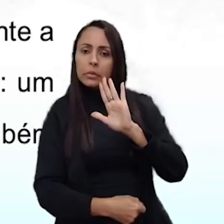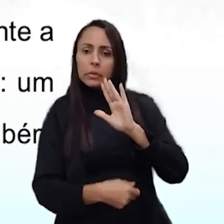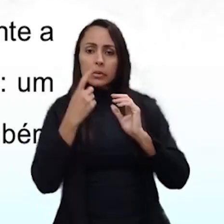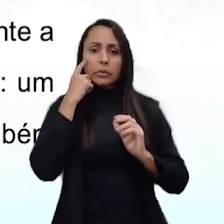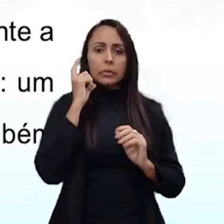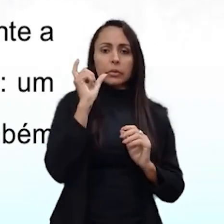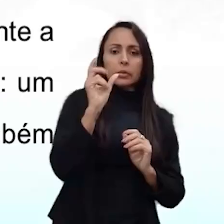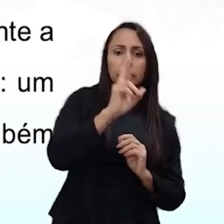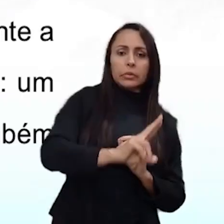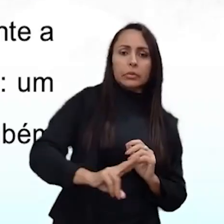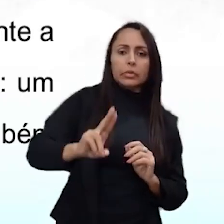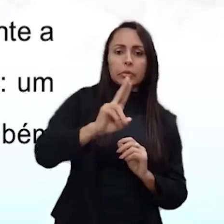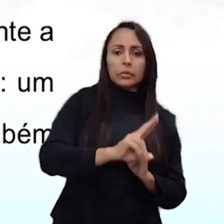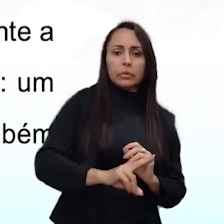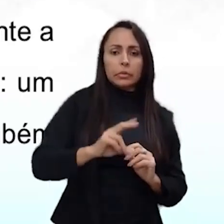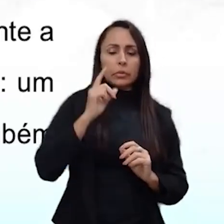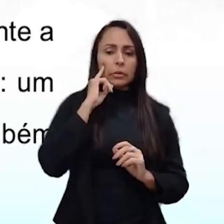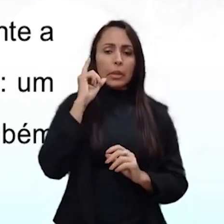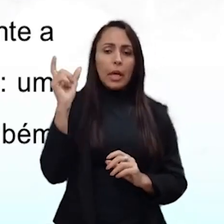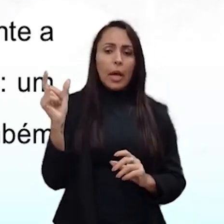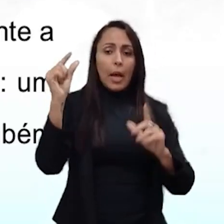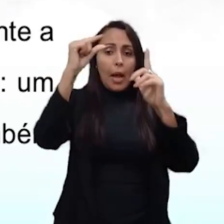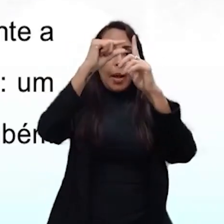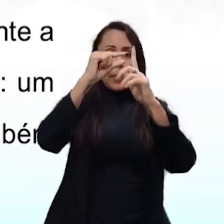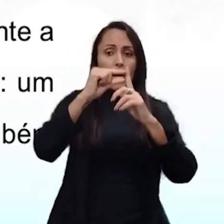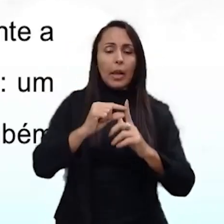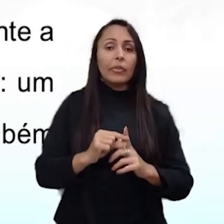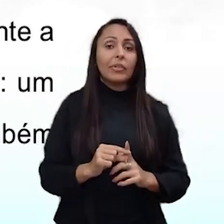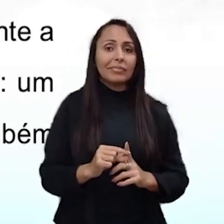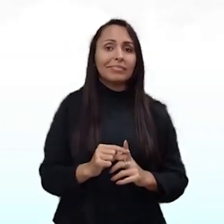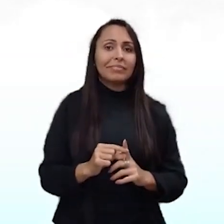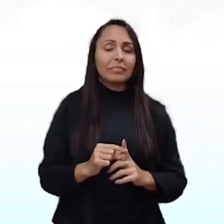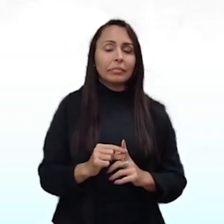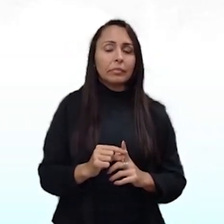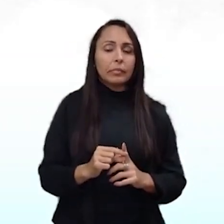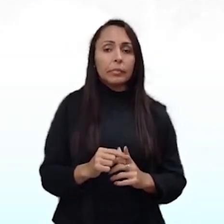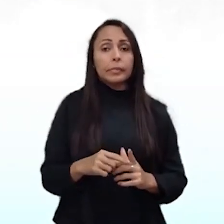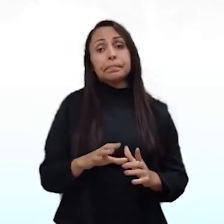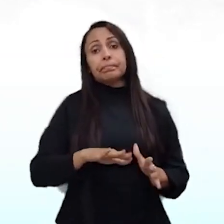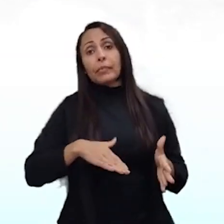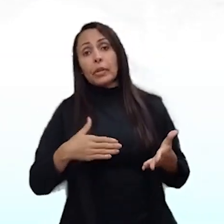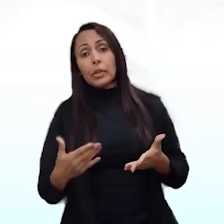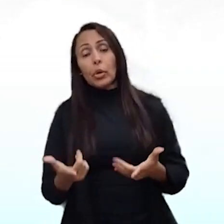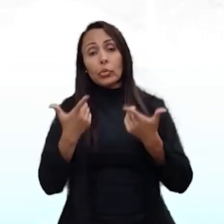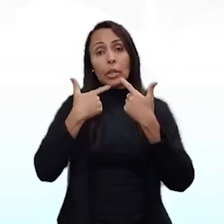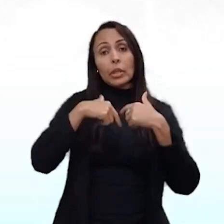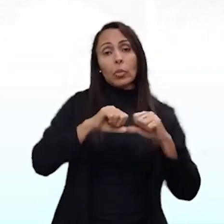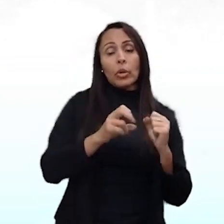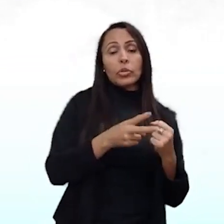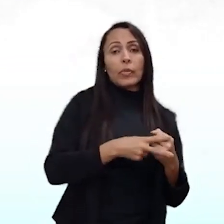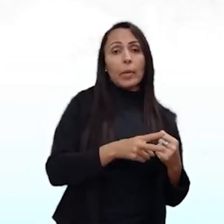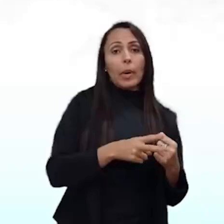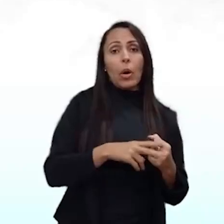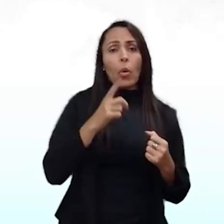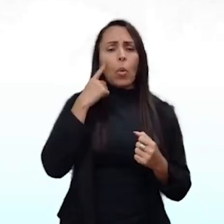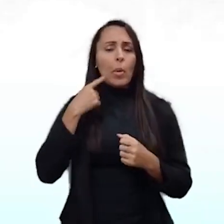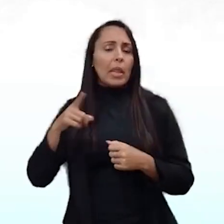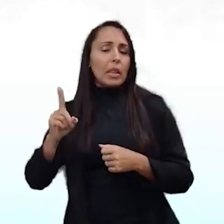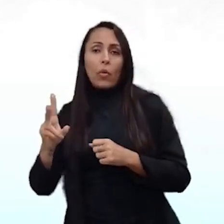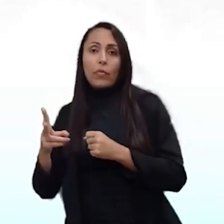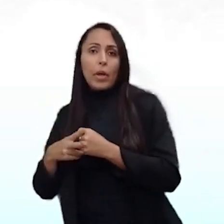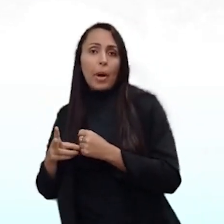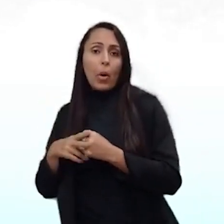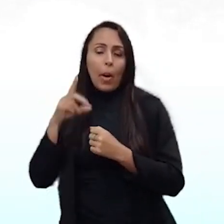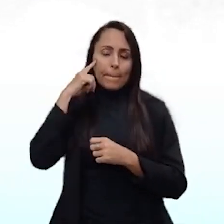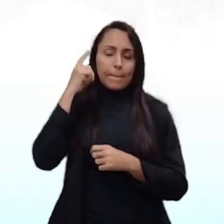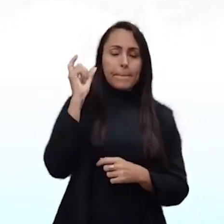código utilizado necessariamente será a palavra. Olha aí o que eu acabei de falar. Então, tanto na linguagem verbal quanto na linguagem não verbal,